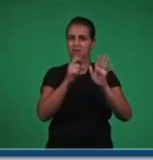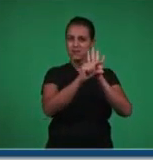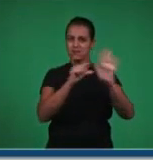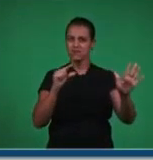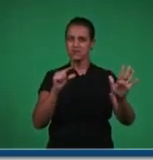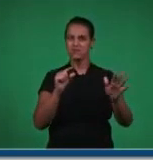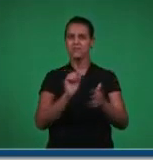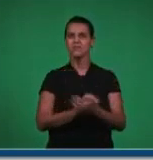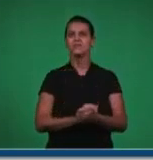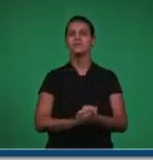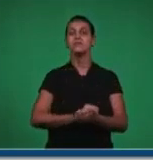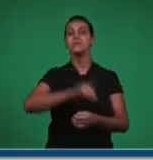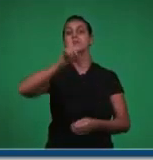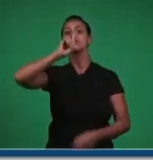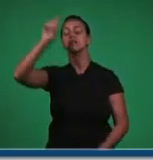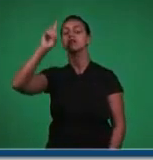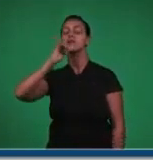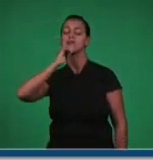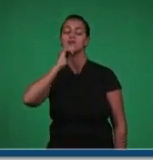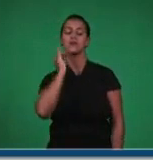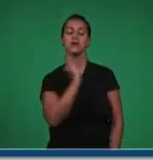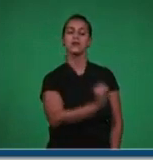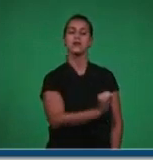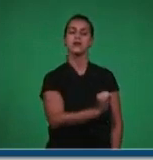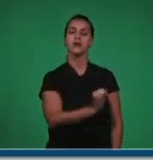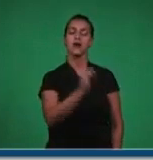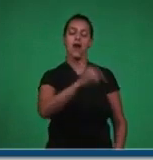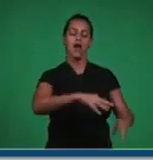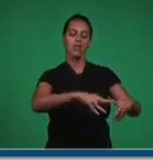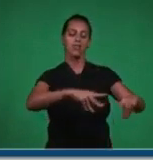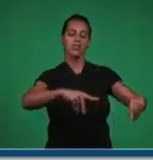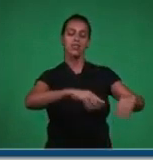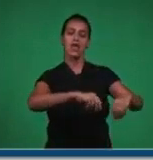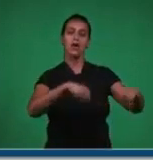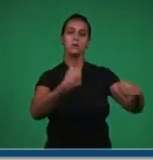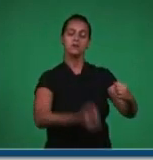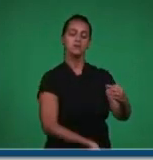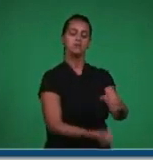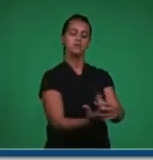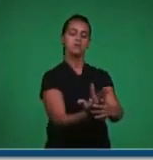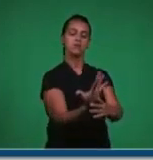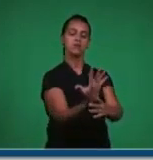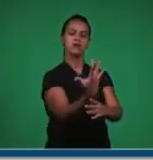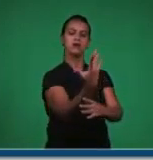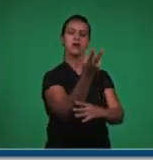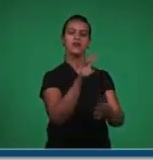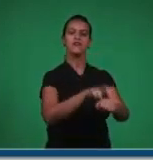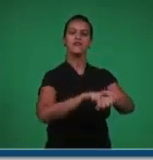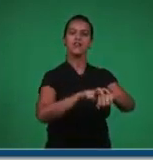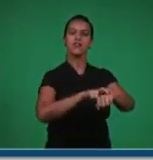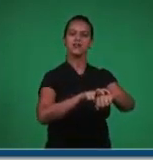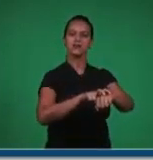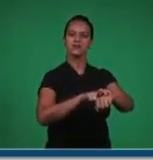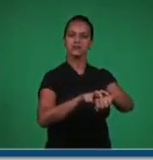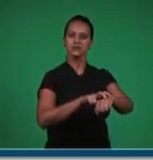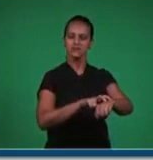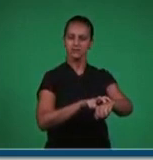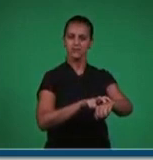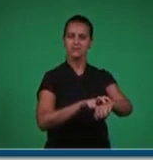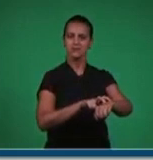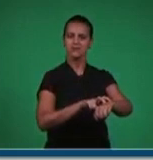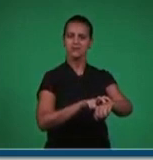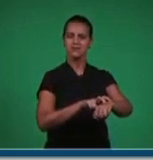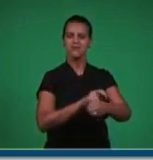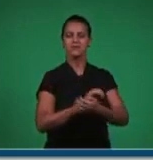disse Deus: produza a terra erva verde. Então repare, a terra, ela